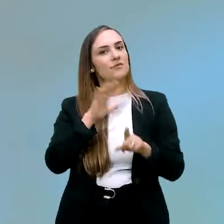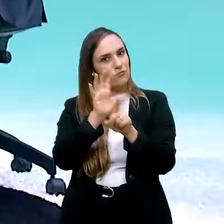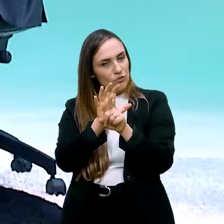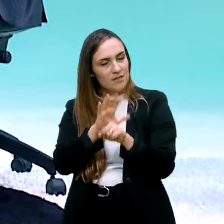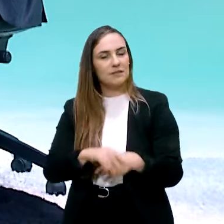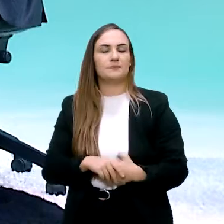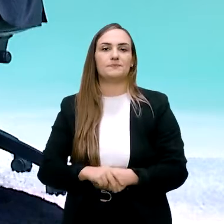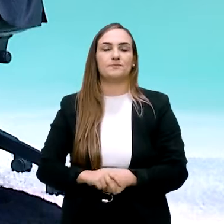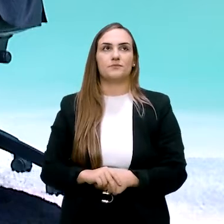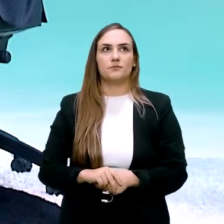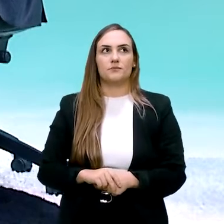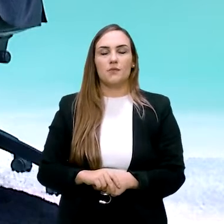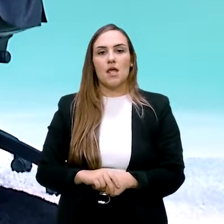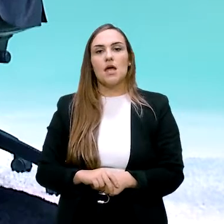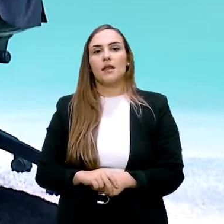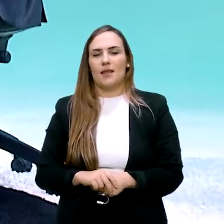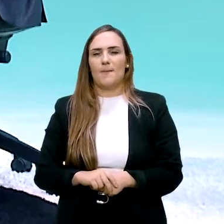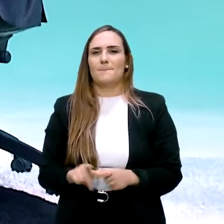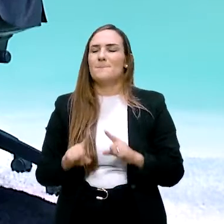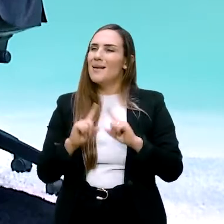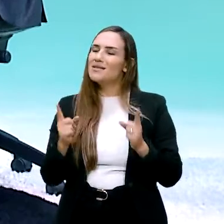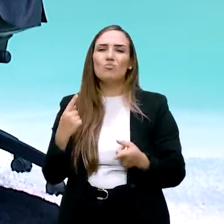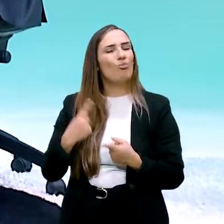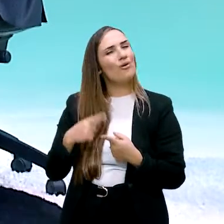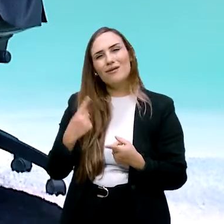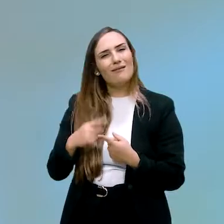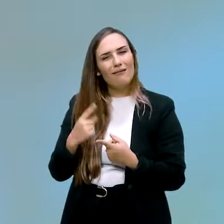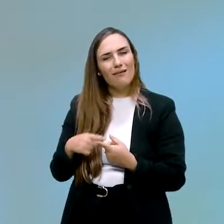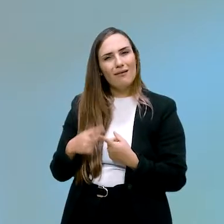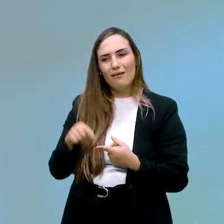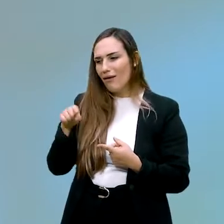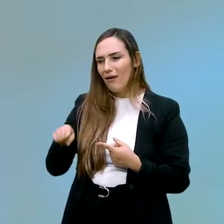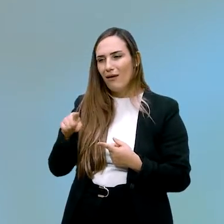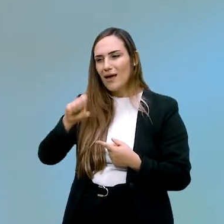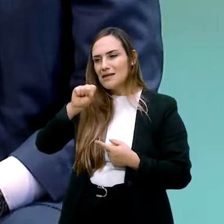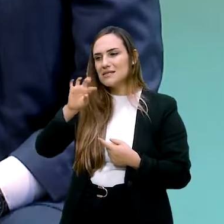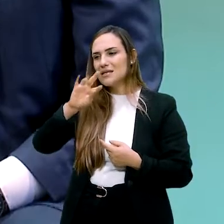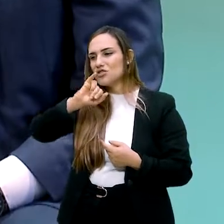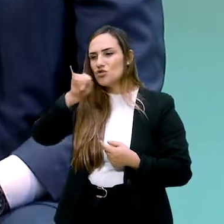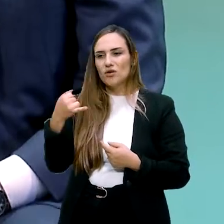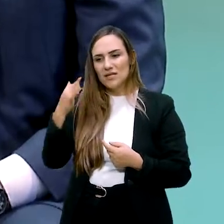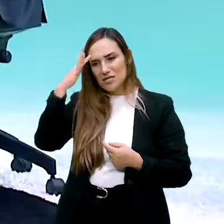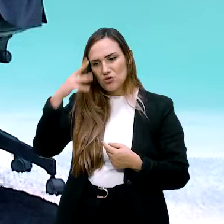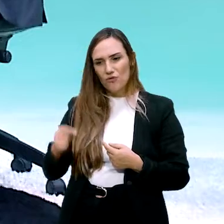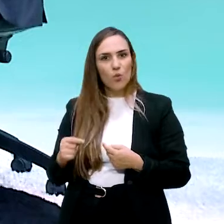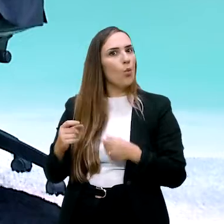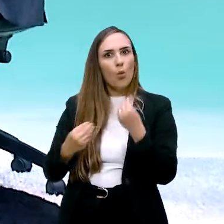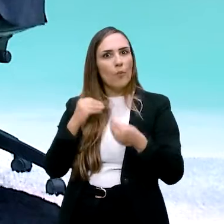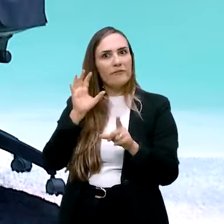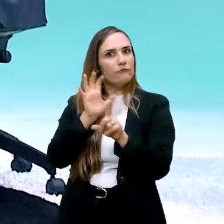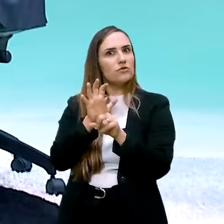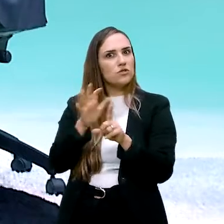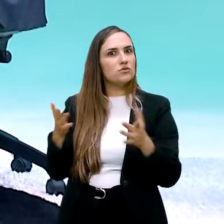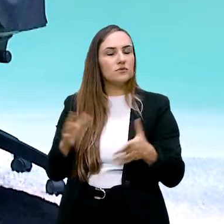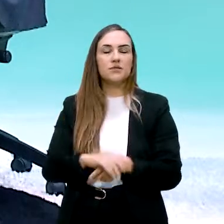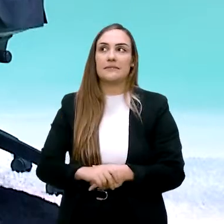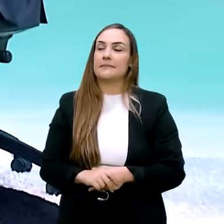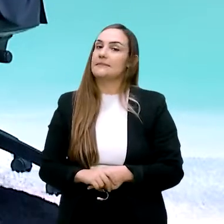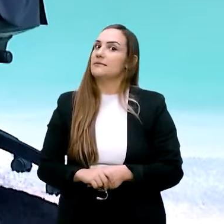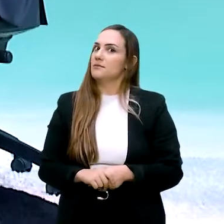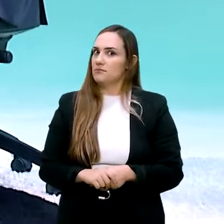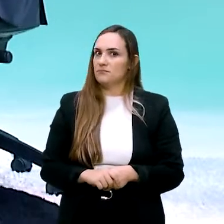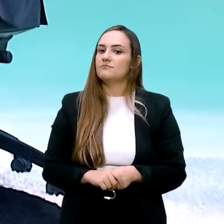doutor? O que motivou esse acórdão do STJ que causou tanta repercussão nacionalmente? Sem dúvida. Qual foi o caso? Sem dúvida foi